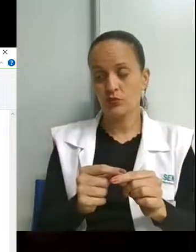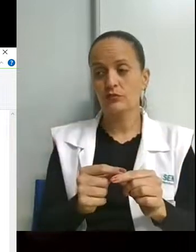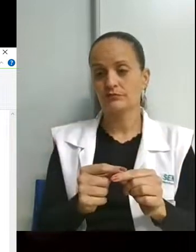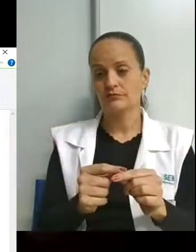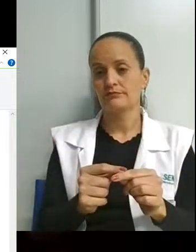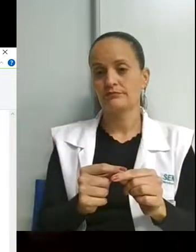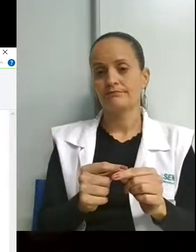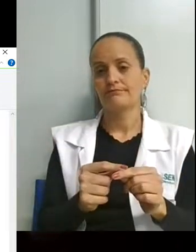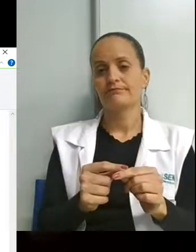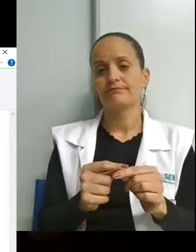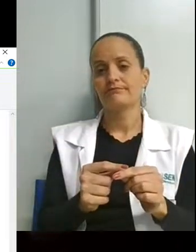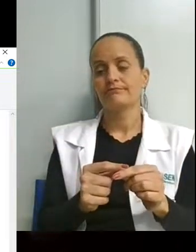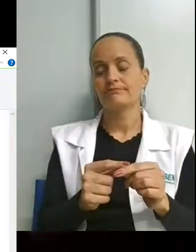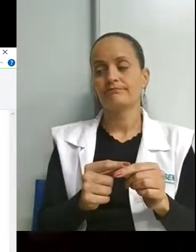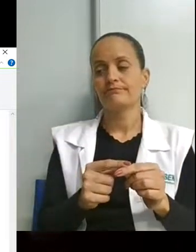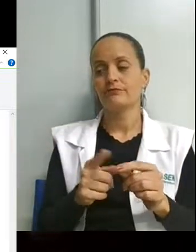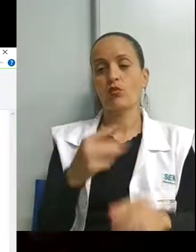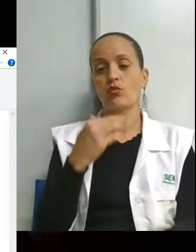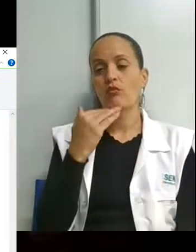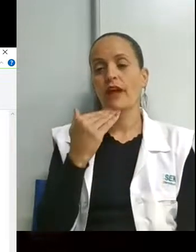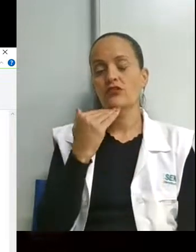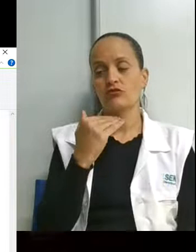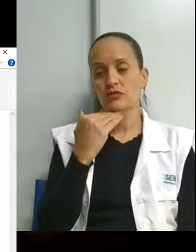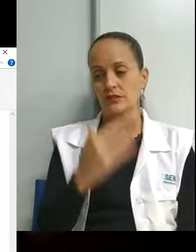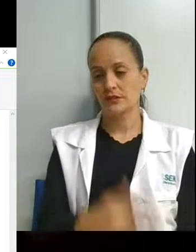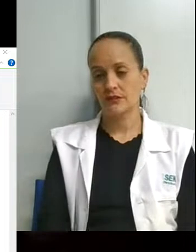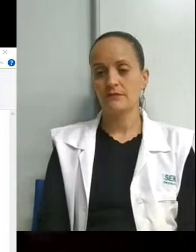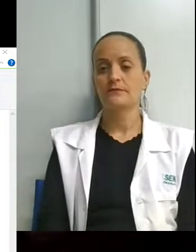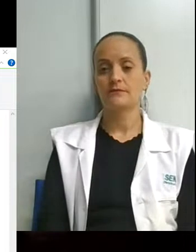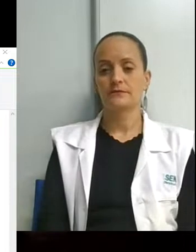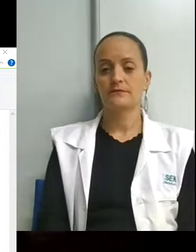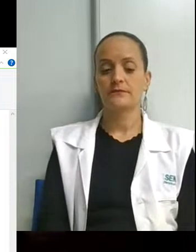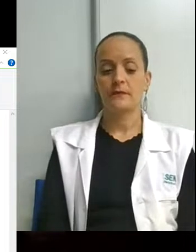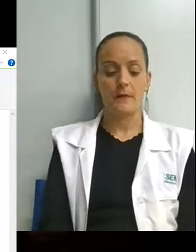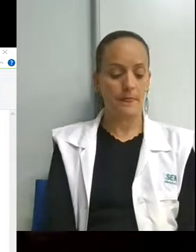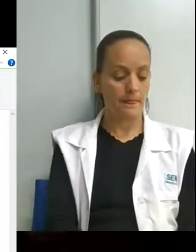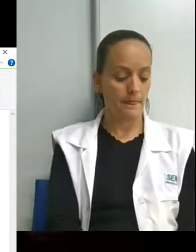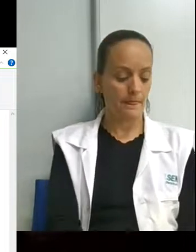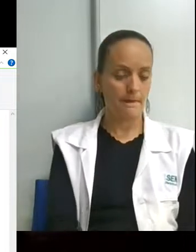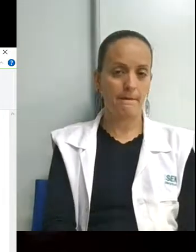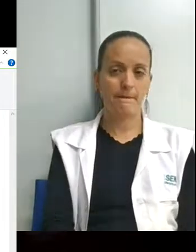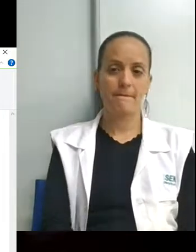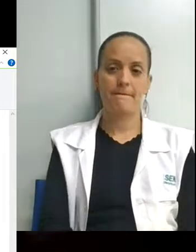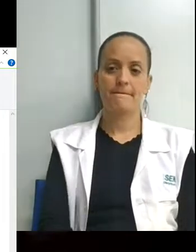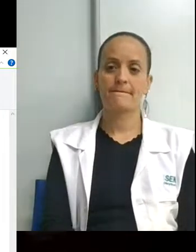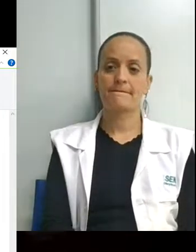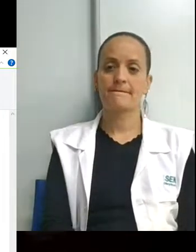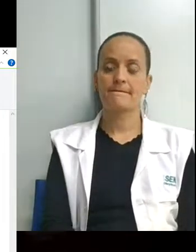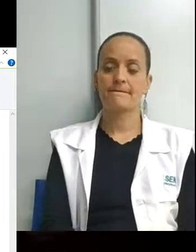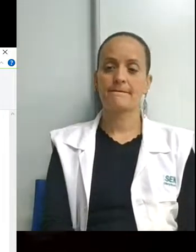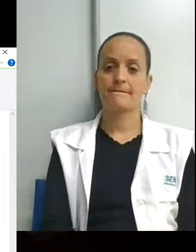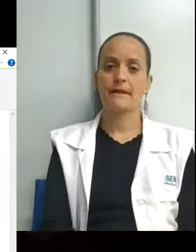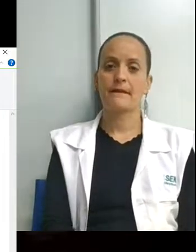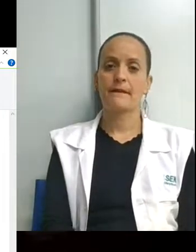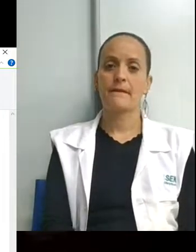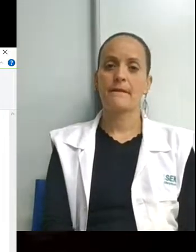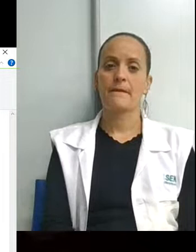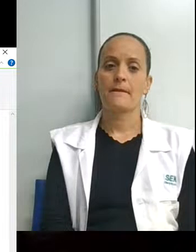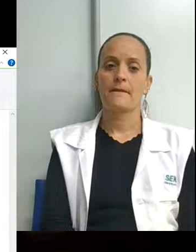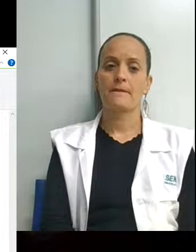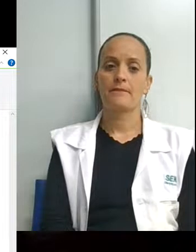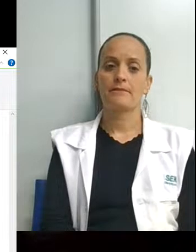5%, né? Então, essa aqui é a justificativa. Deixa eu só organizar aqui. Pois